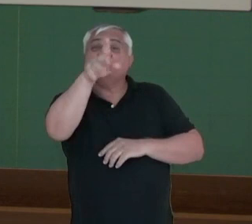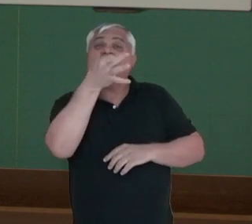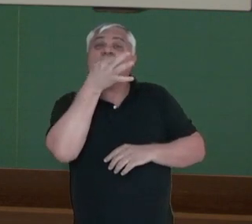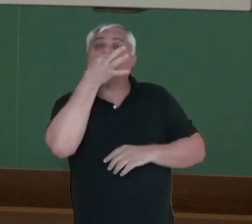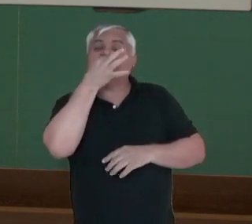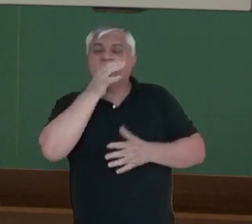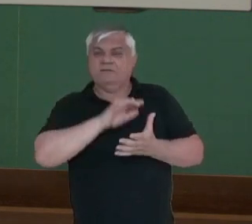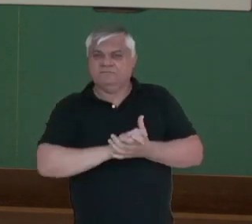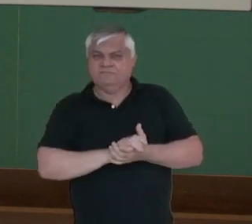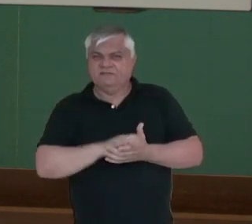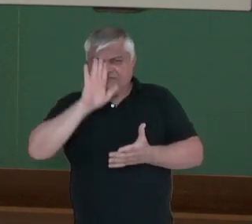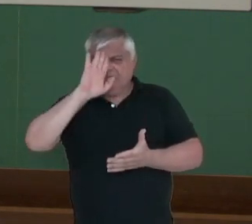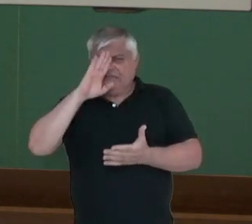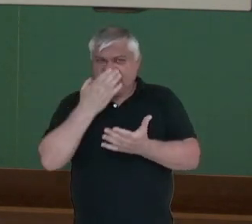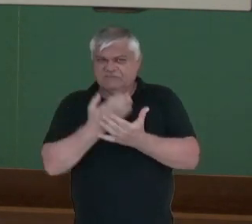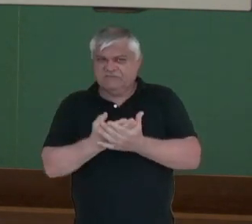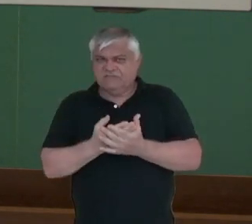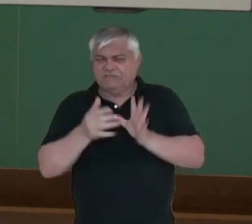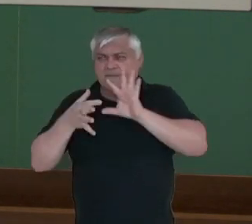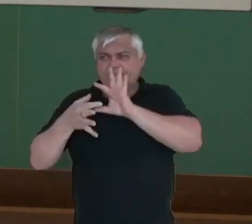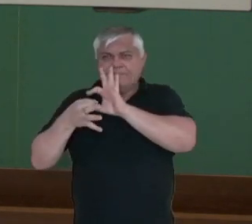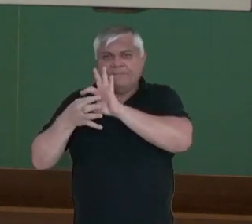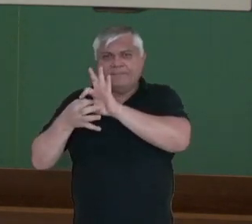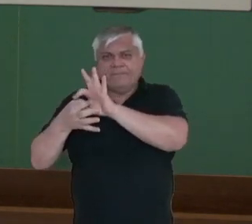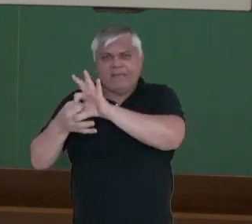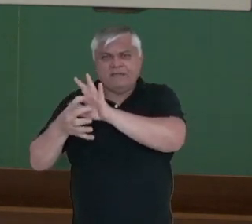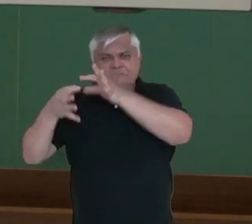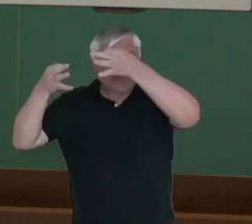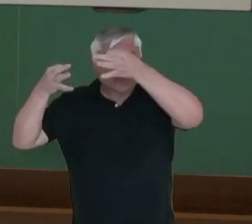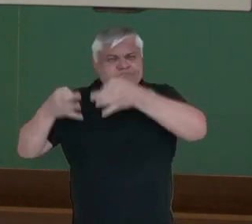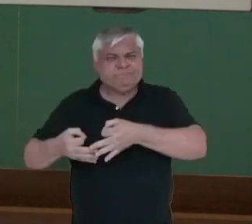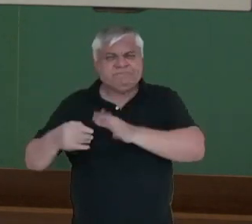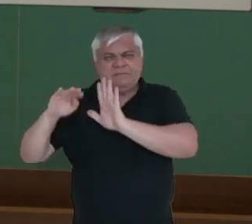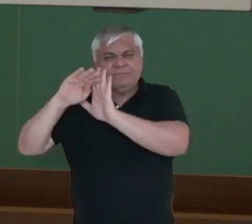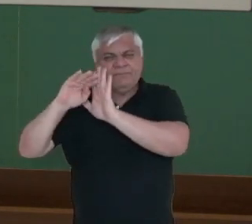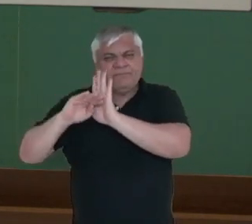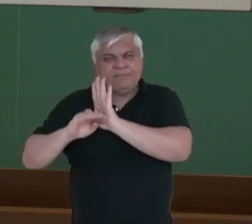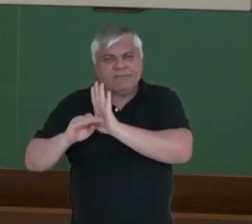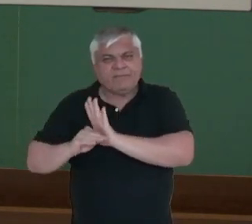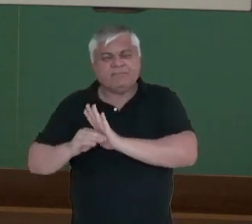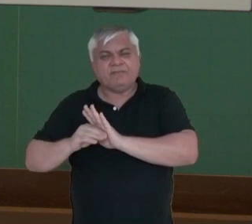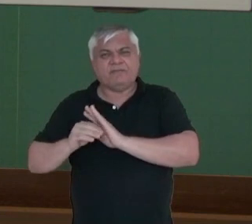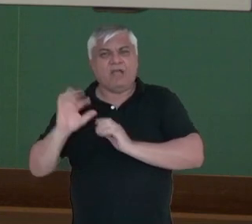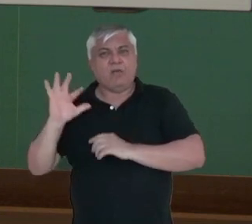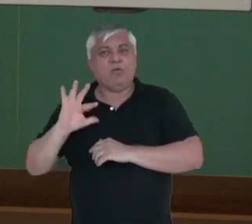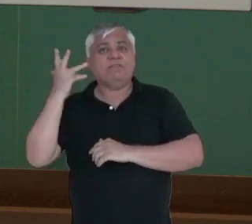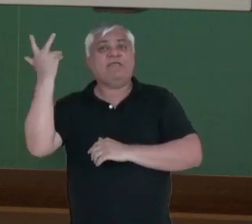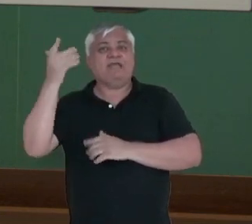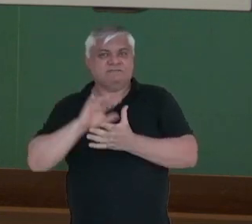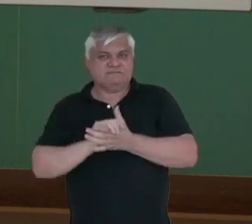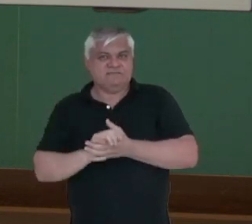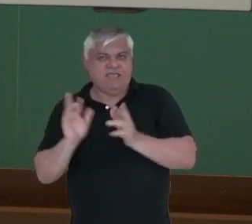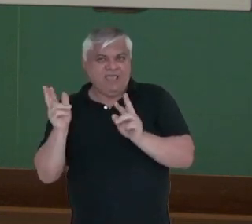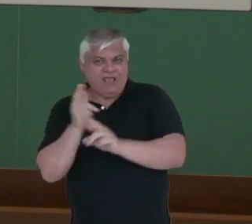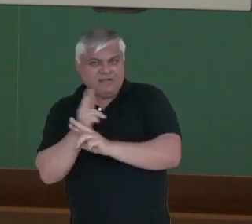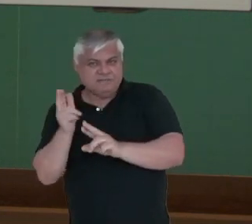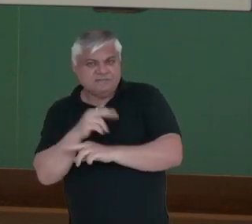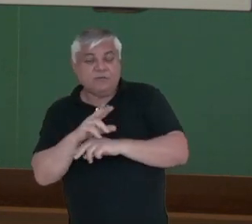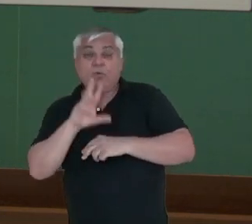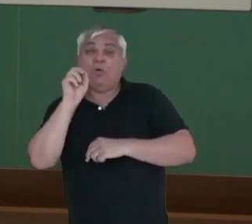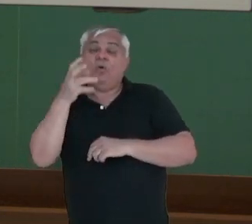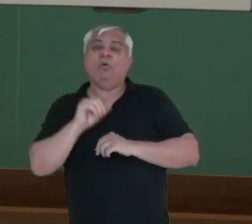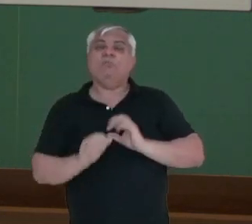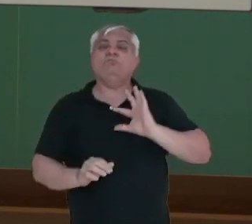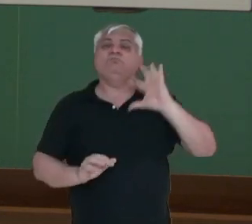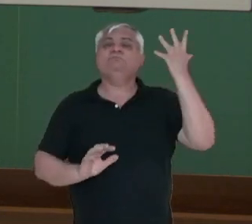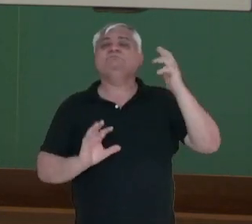aí, você acredita que está tudo conectado? Tudo estabelece princípios causais, relações de causa e efeito? Ou as coisas se